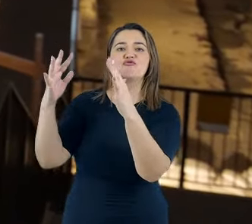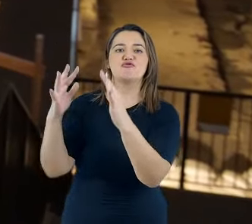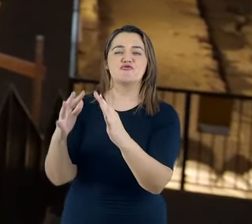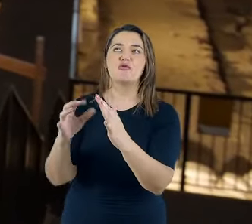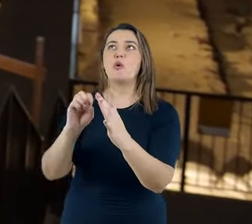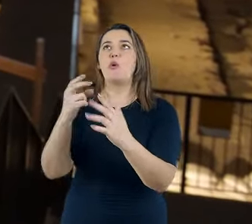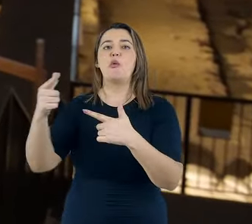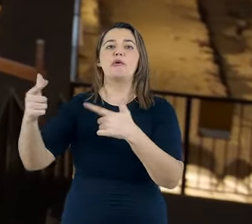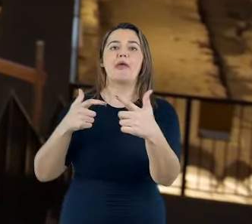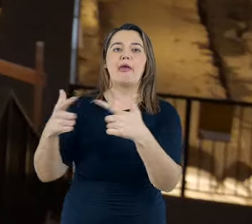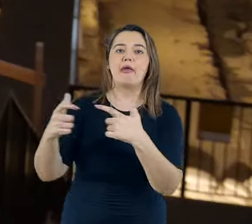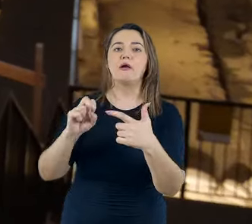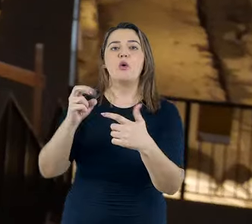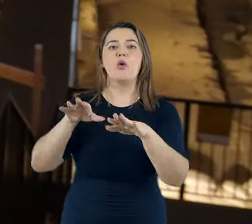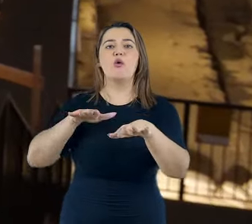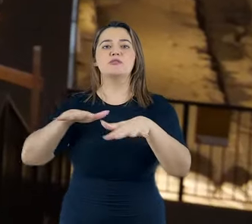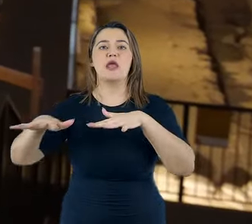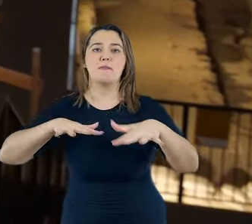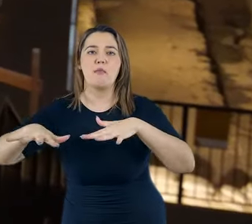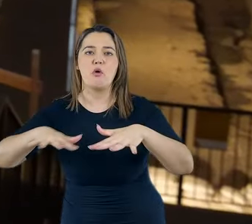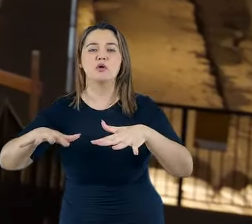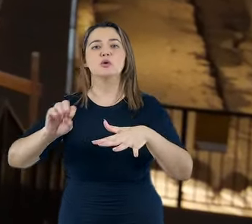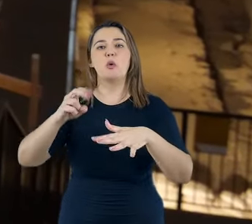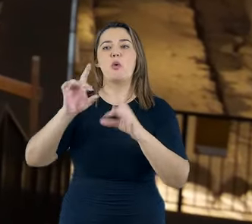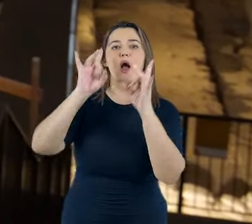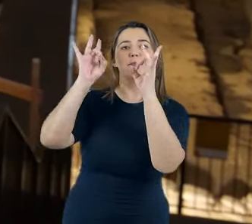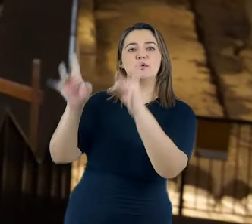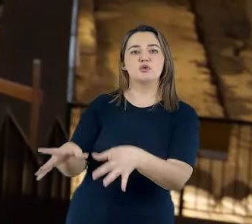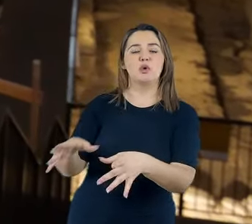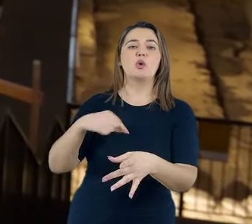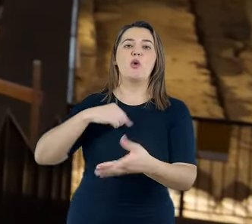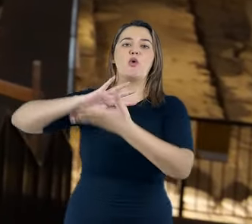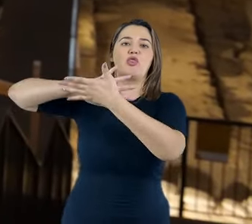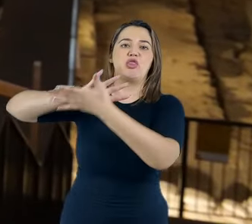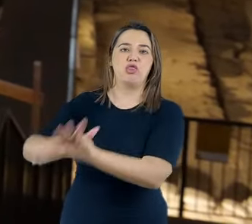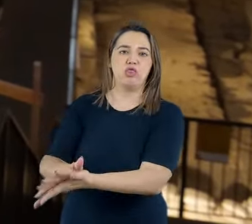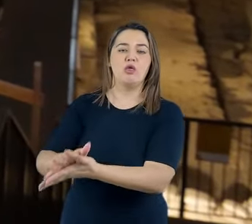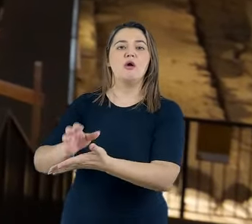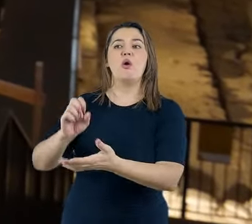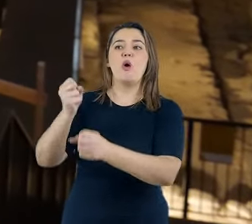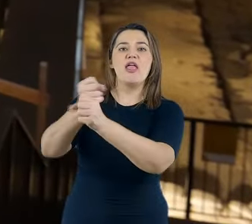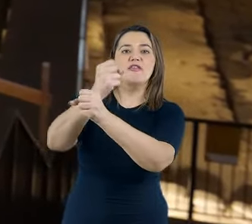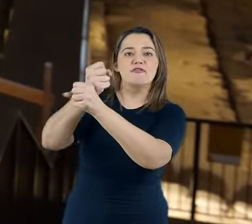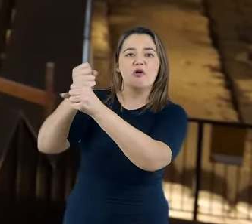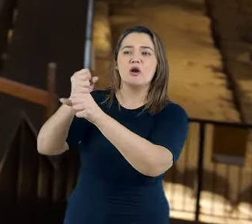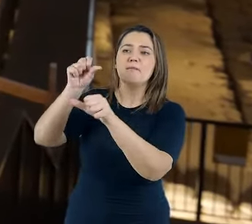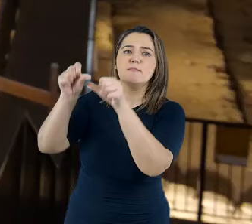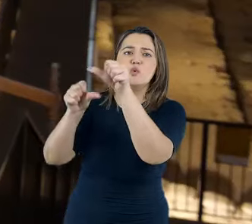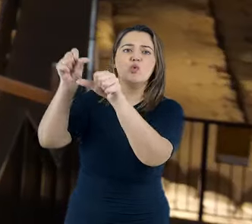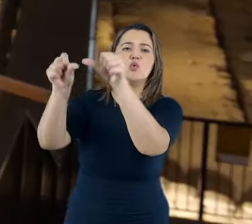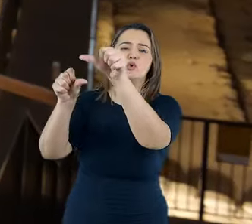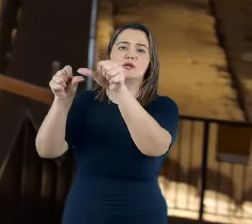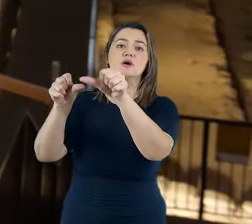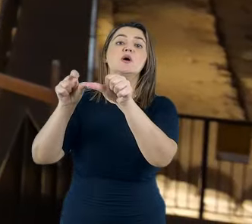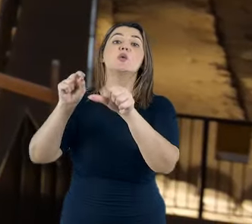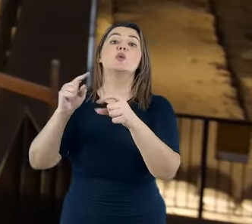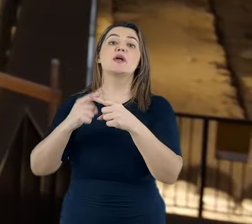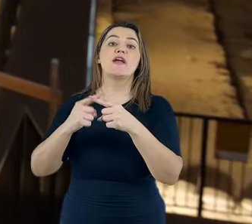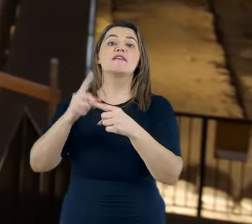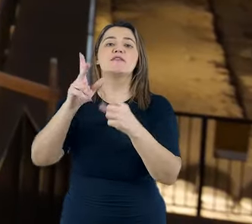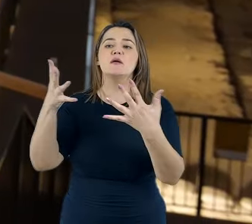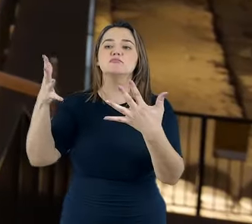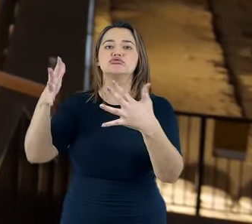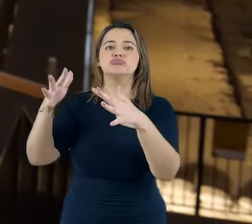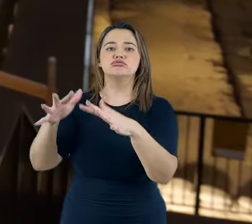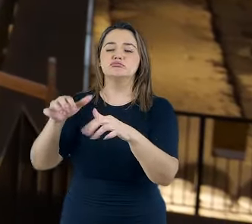tempo, guerra, terremoto, abandono, destruição, reformas, modificações, de modo que aquele